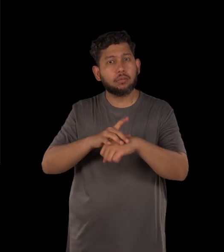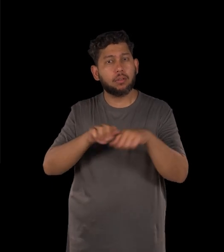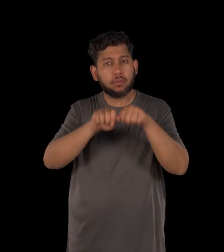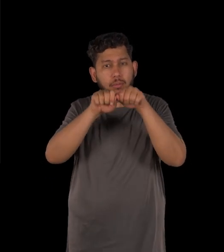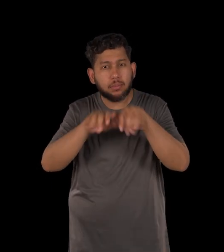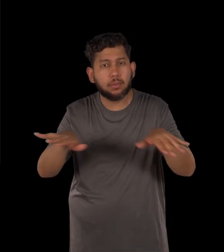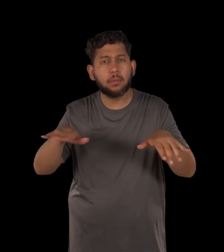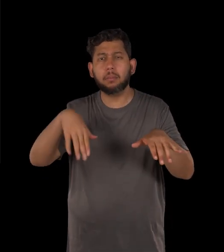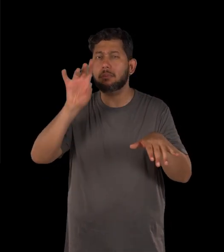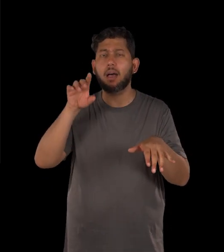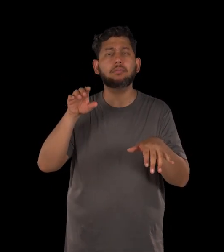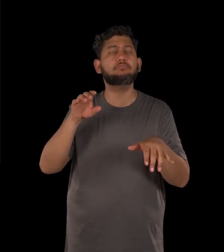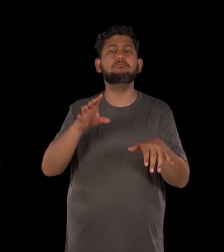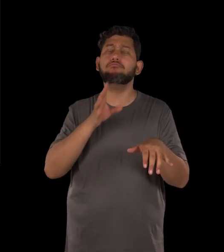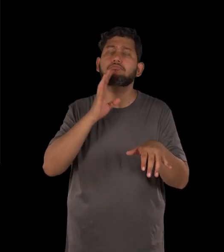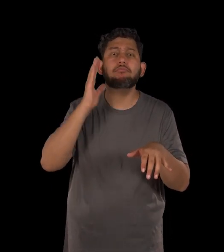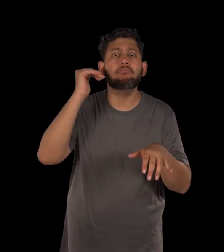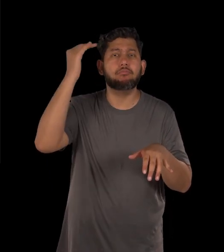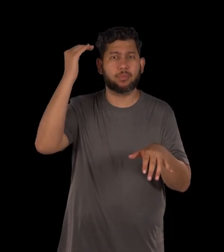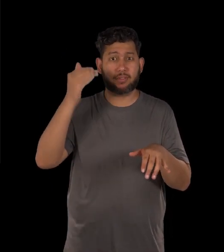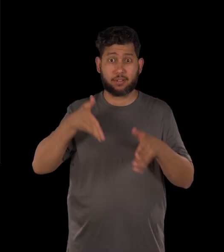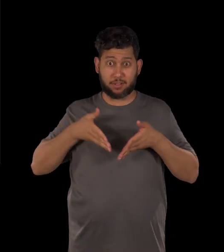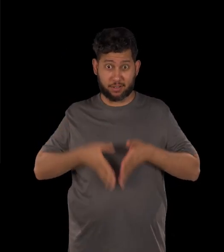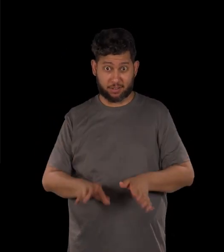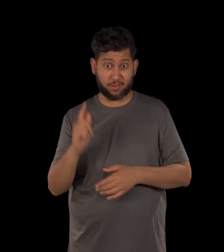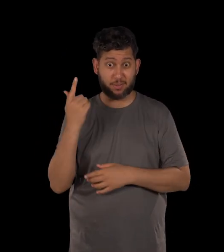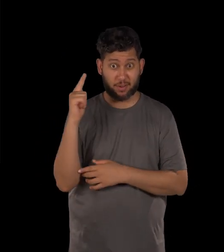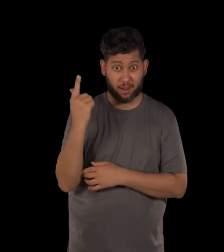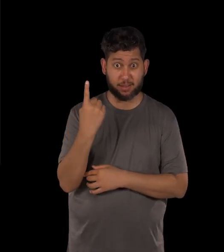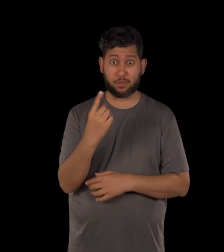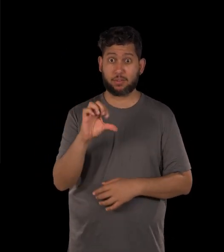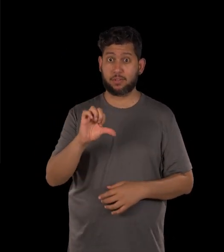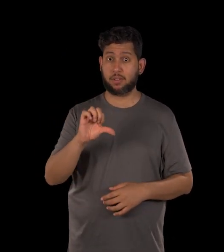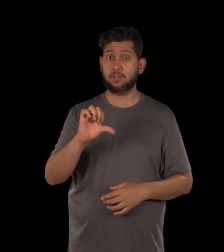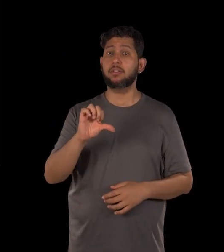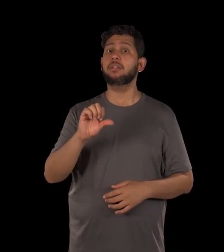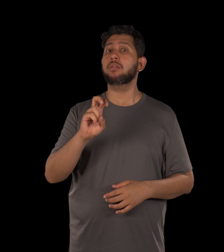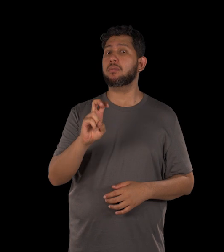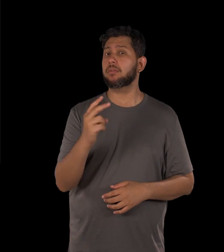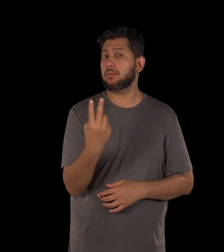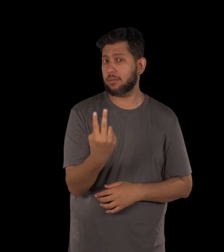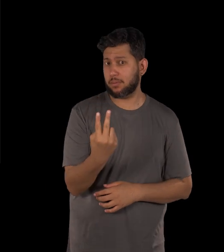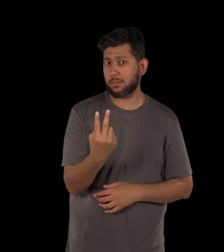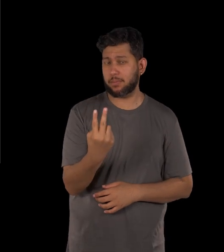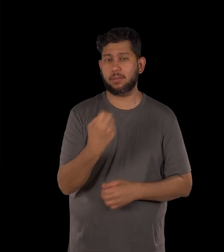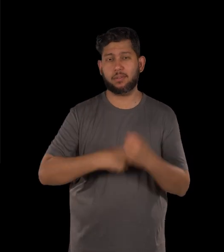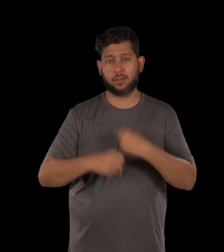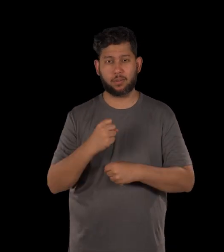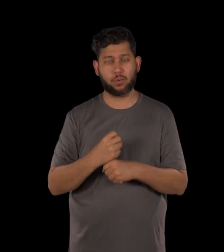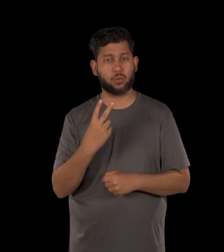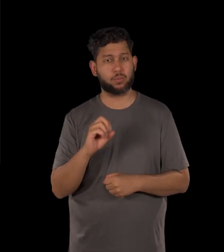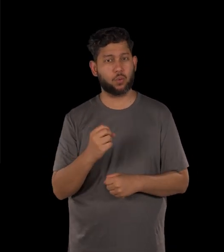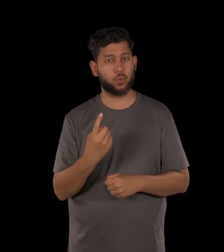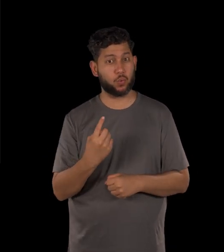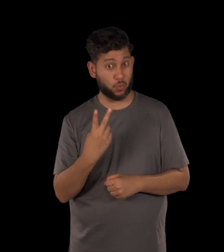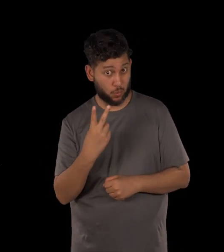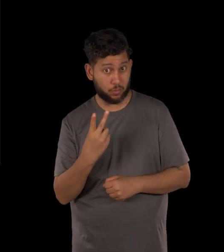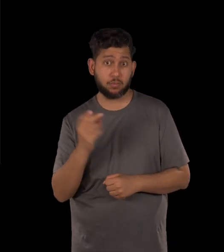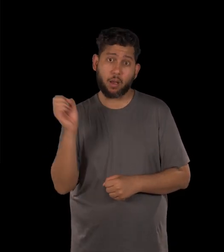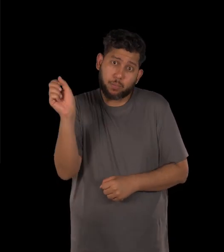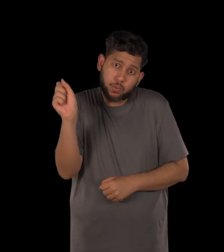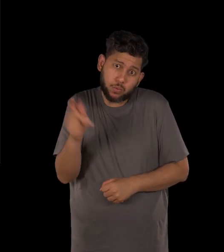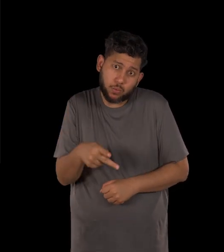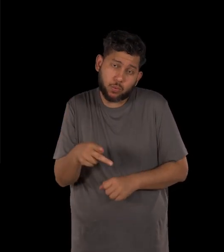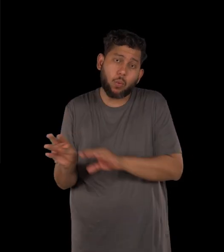brasileiras. Nasceu em Goiânia, Goiás, em 1952. Em 2012, já aposentada, mudou-se para Recife,